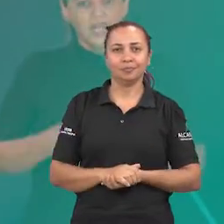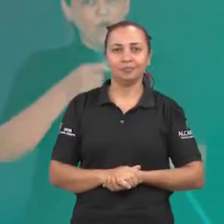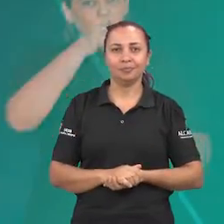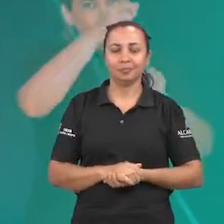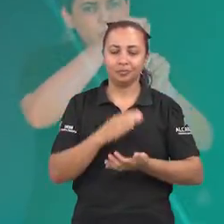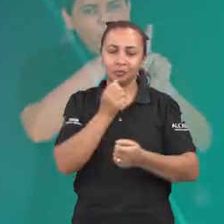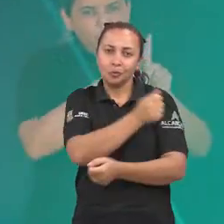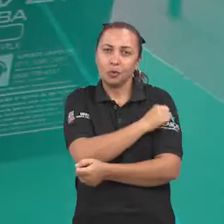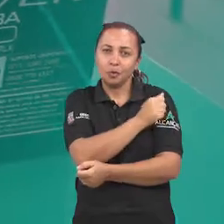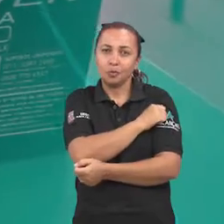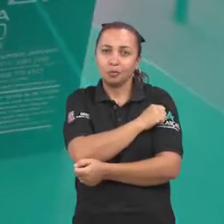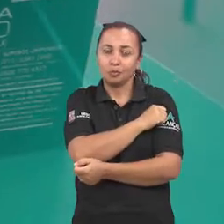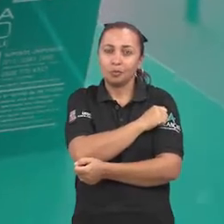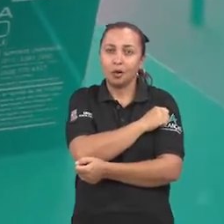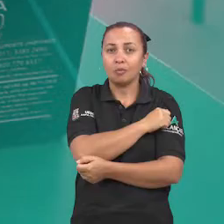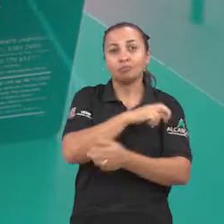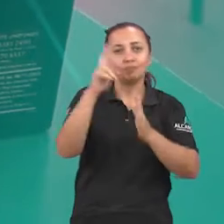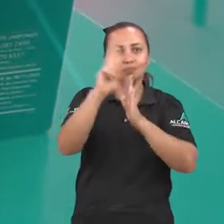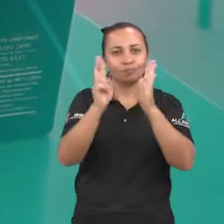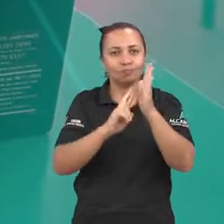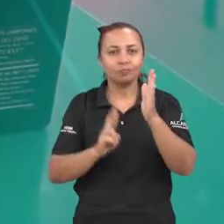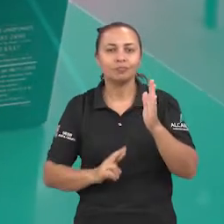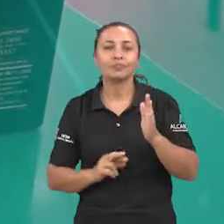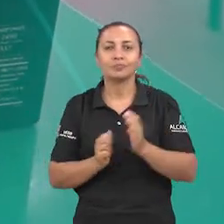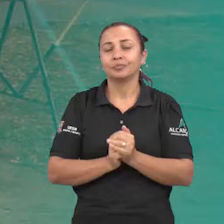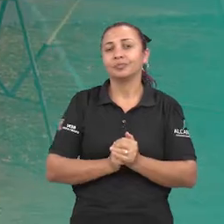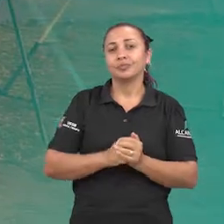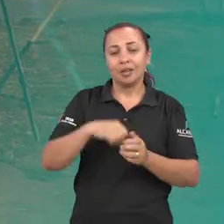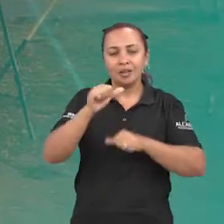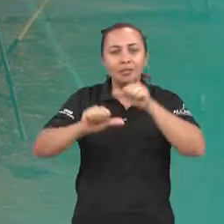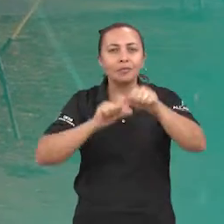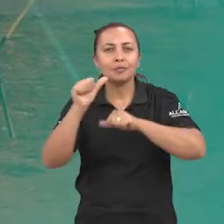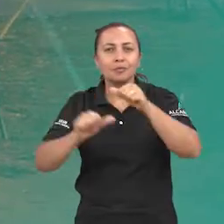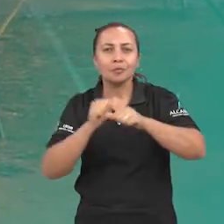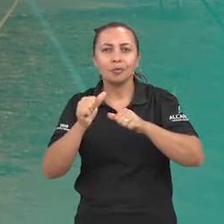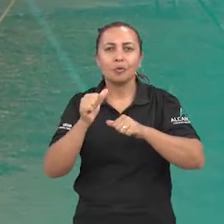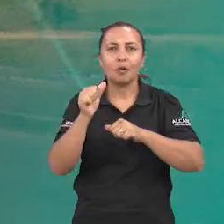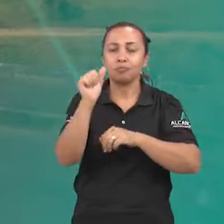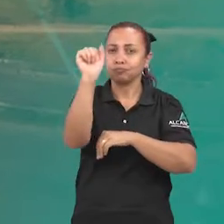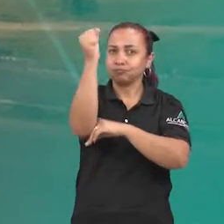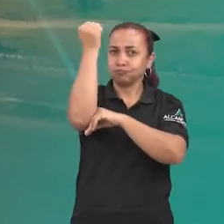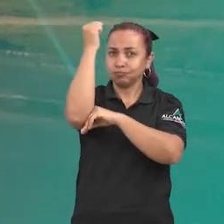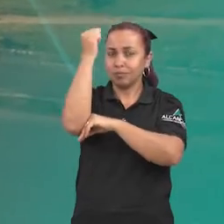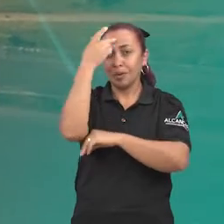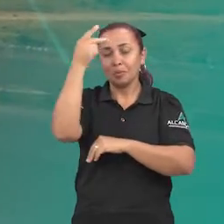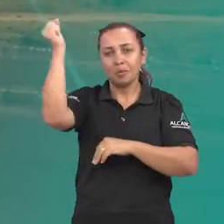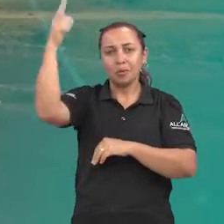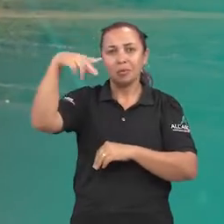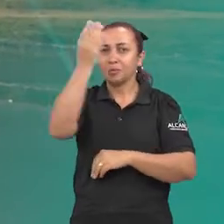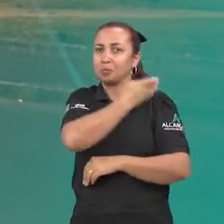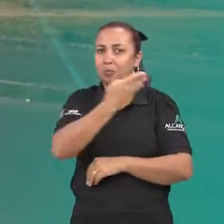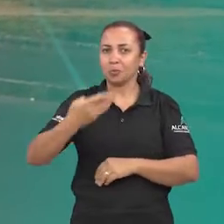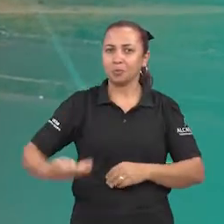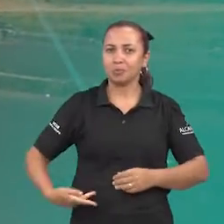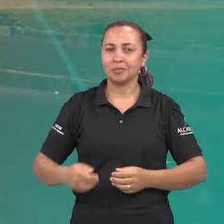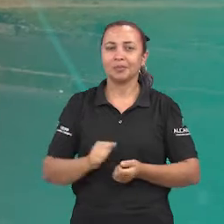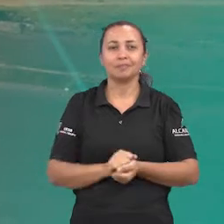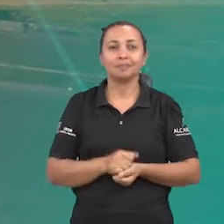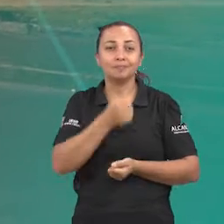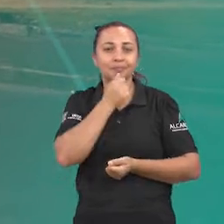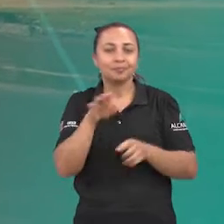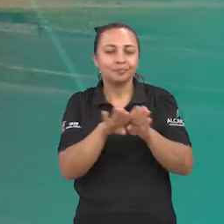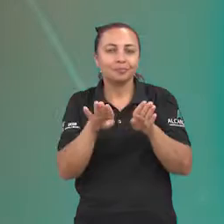idosa. Estudantes da Universidade do Recôncavo da Bahia desenvolvem poste gerador autônomo para a iluminação